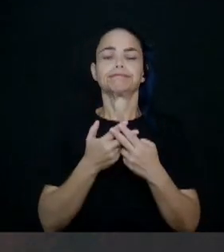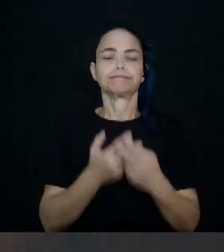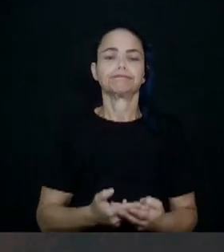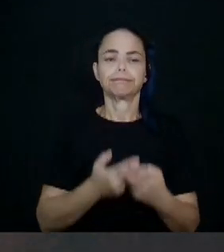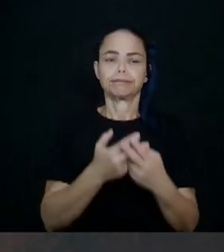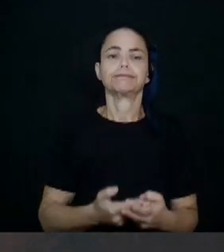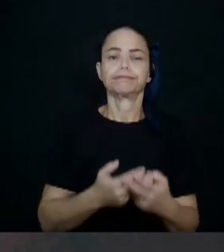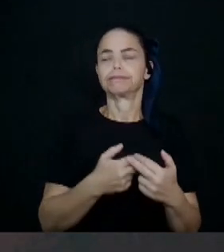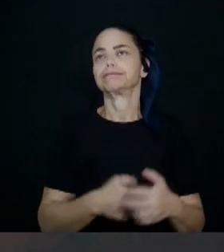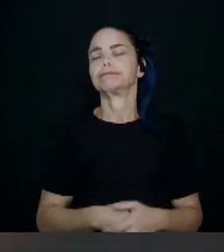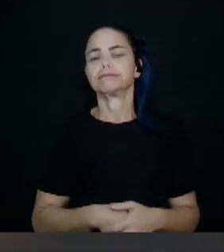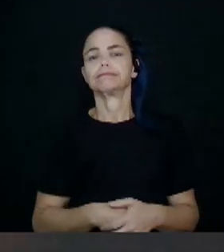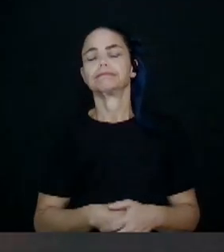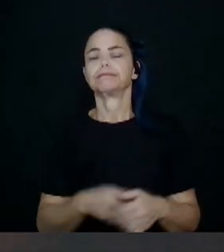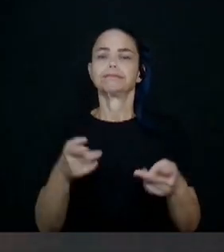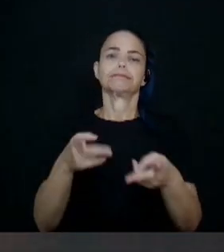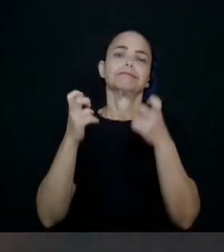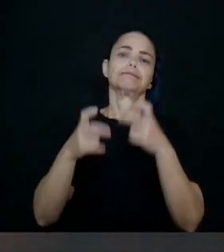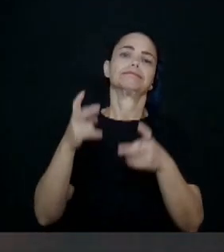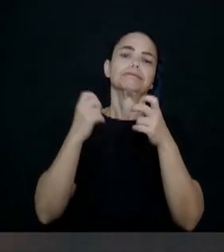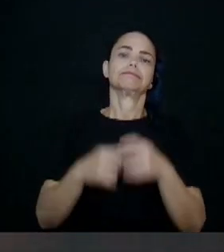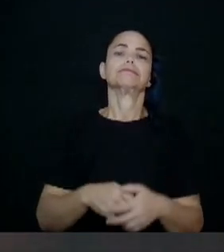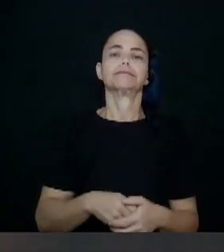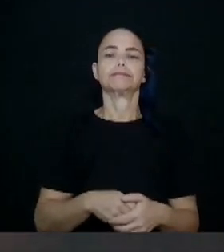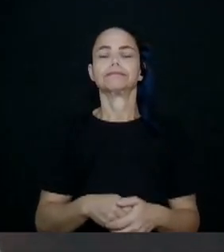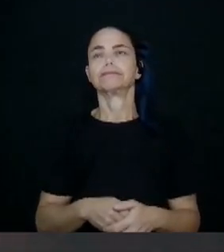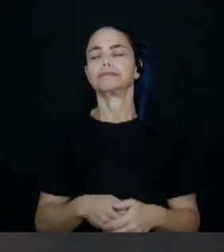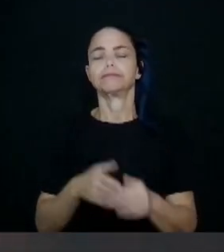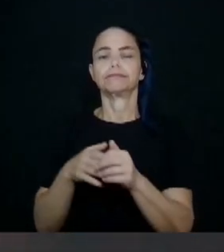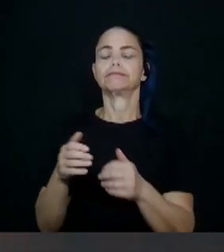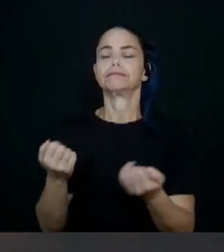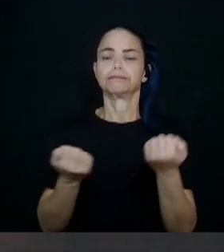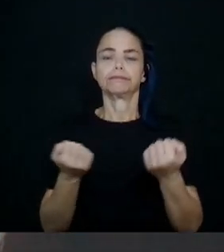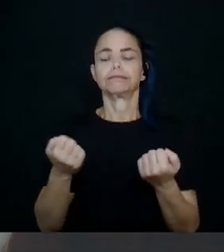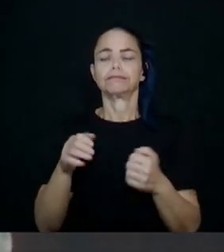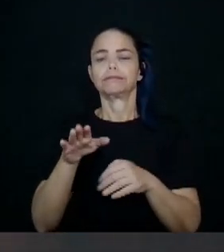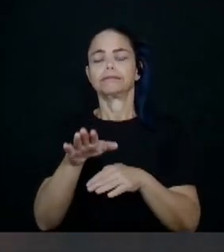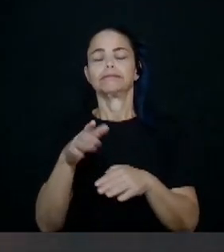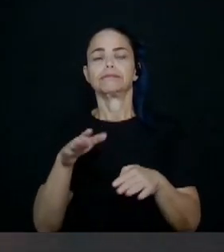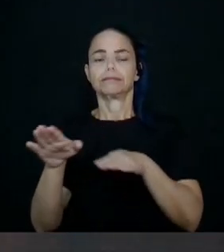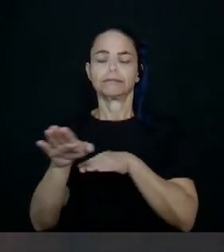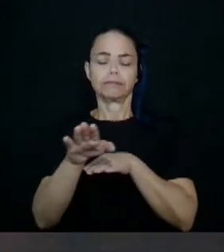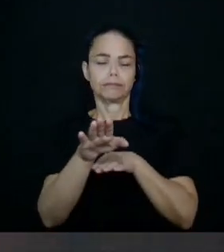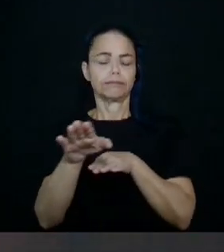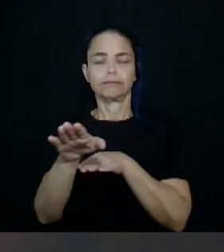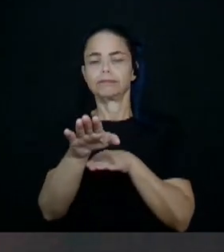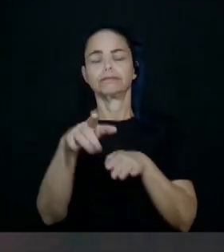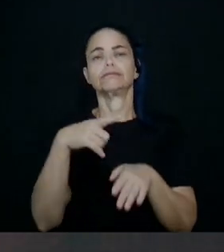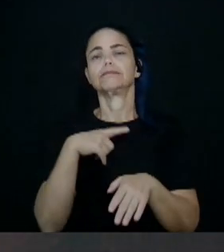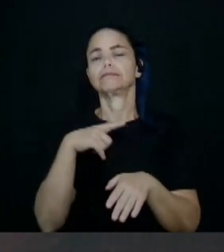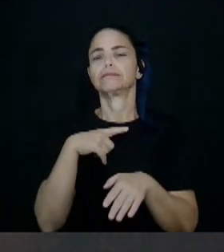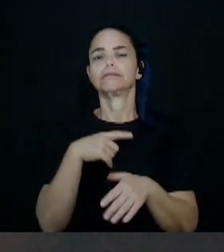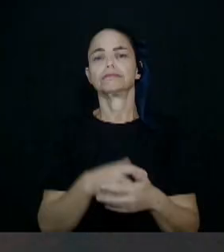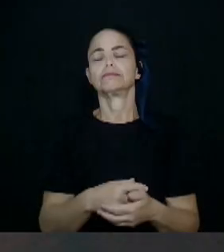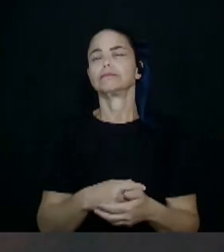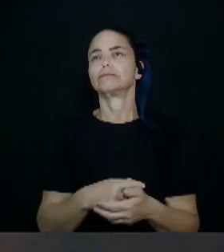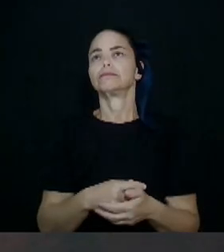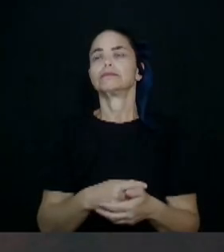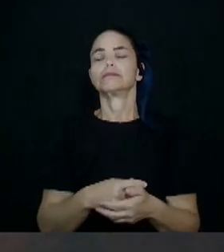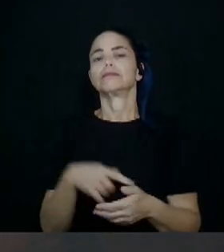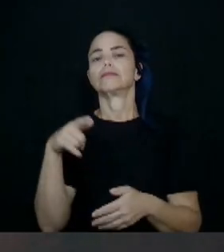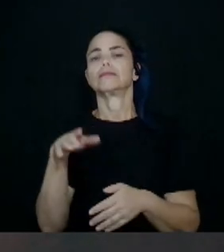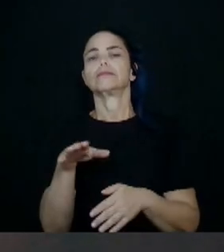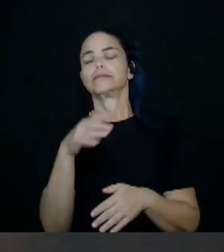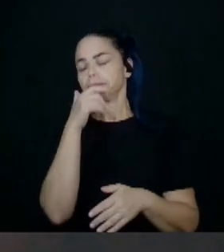a percepção de um condutor para outro? É sua vez, é minha vez. Não, todo mundo quer entrar no mesmo buraco junto. Não dá